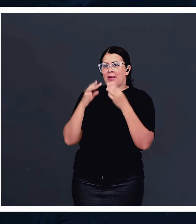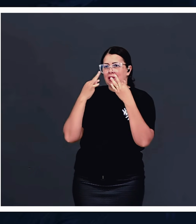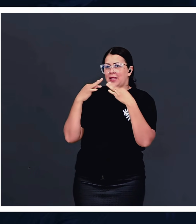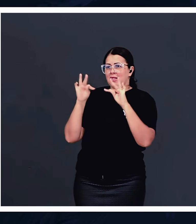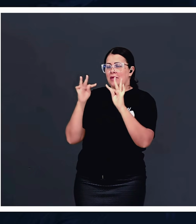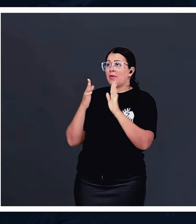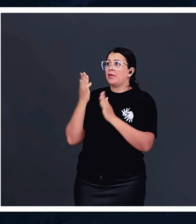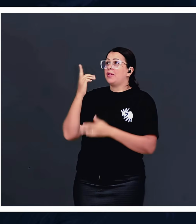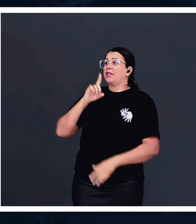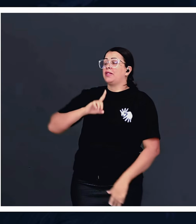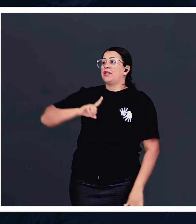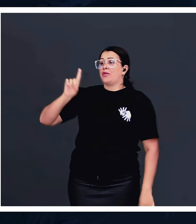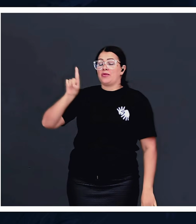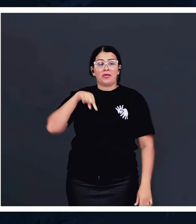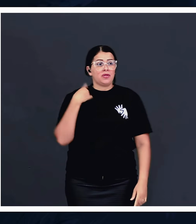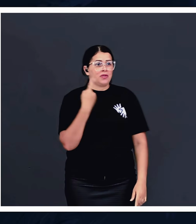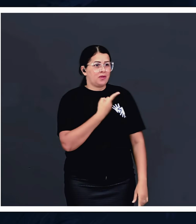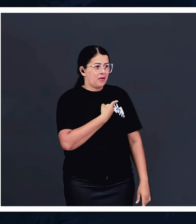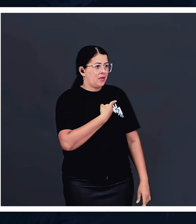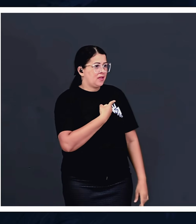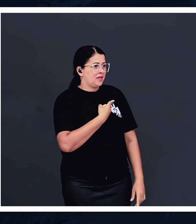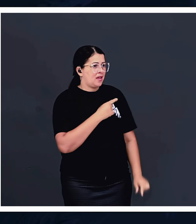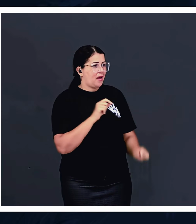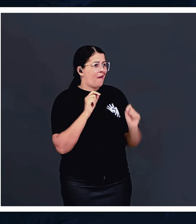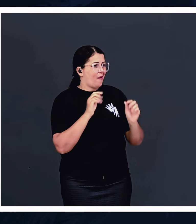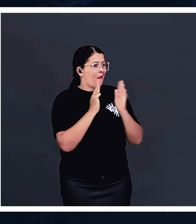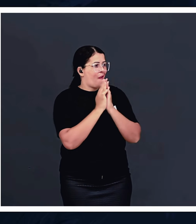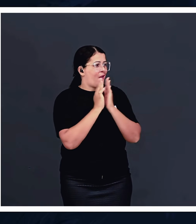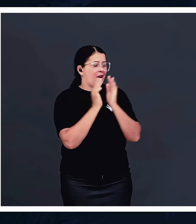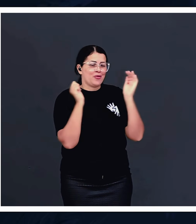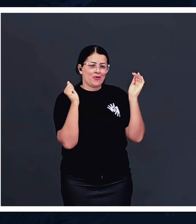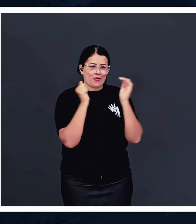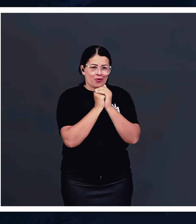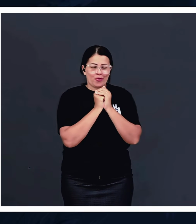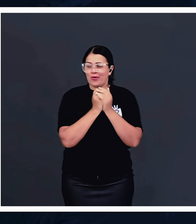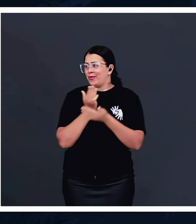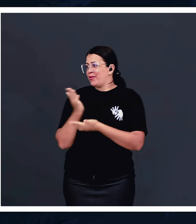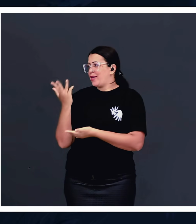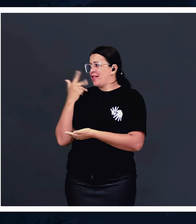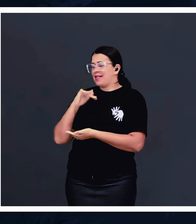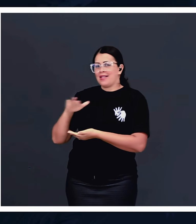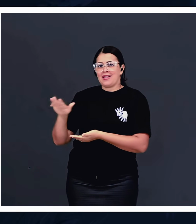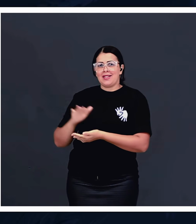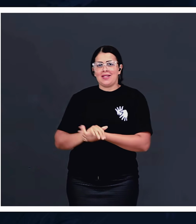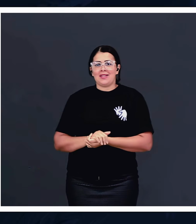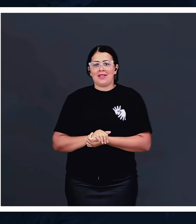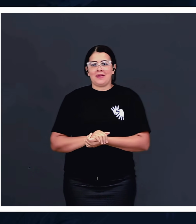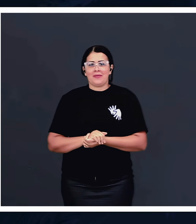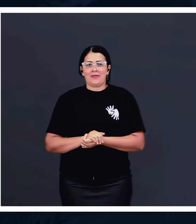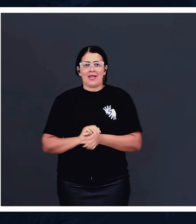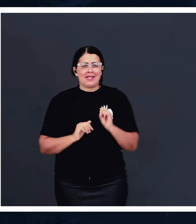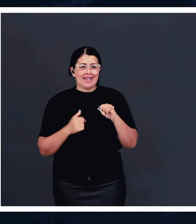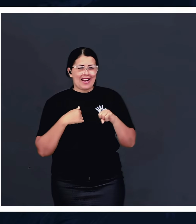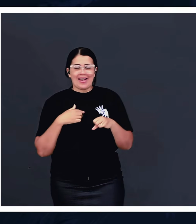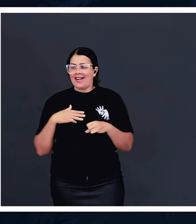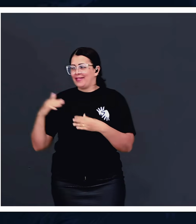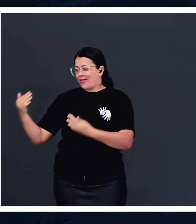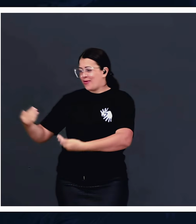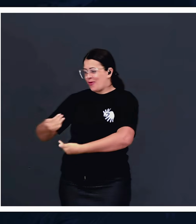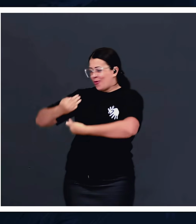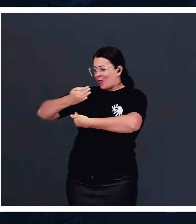diante de Deus. E nosso papel é orar junto por essas crianças. E será que ela vem no meu